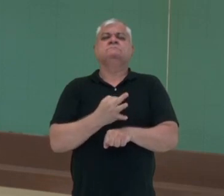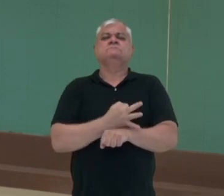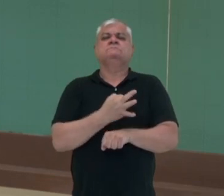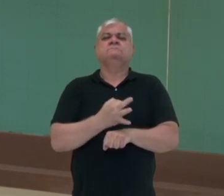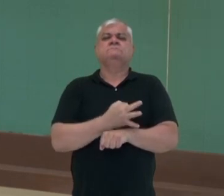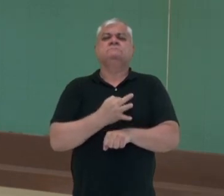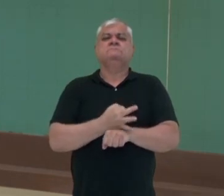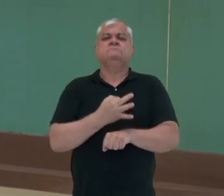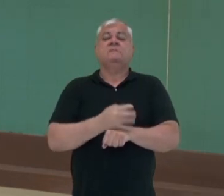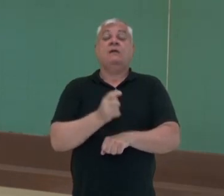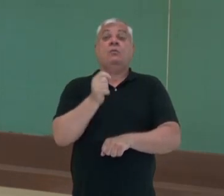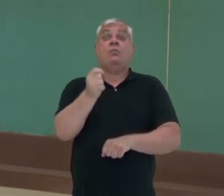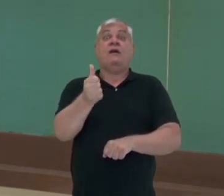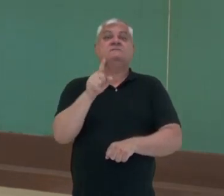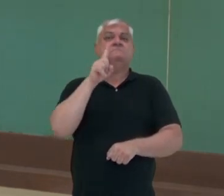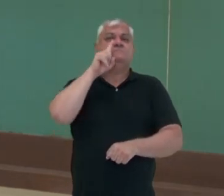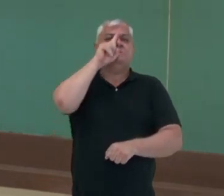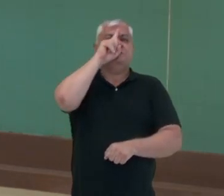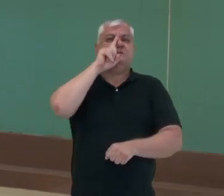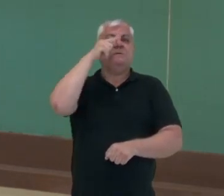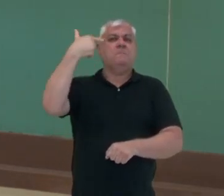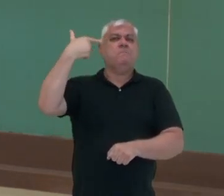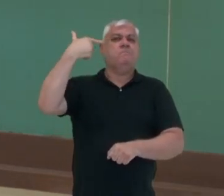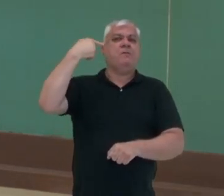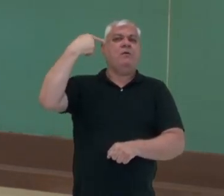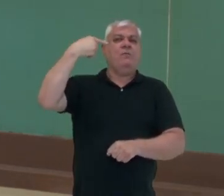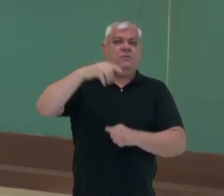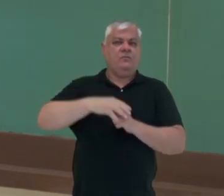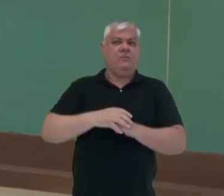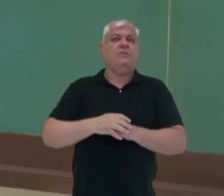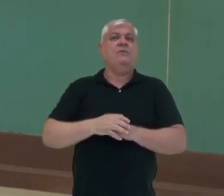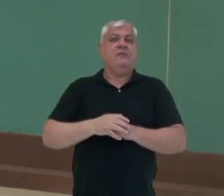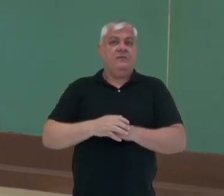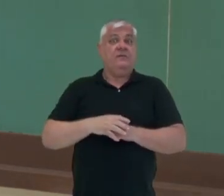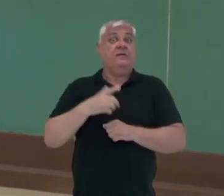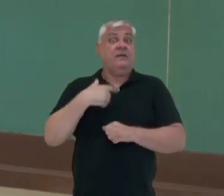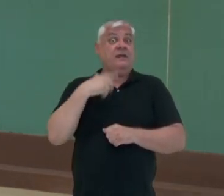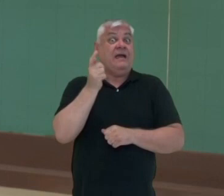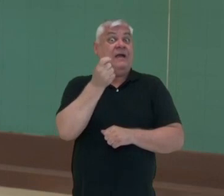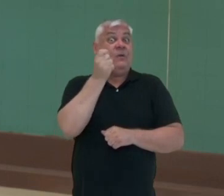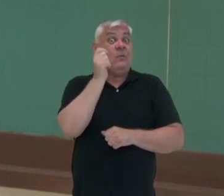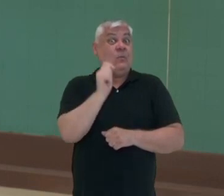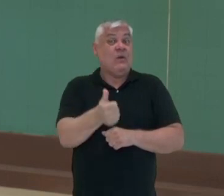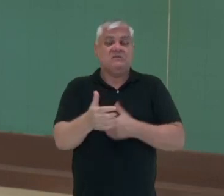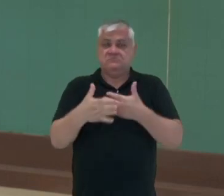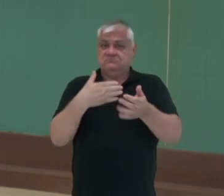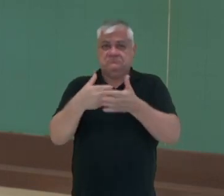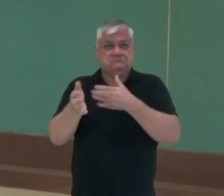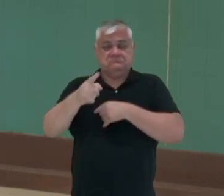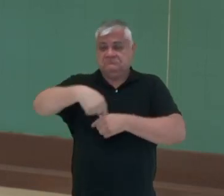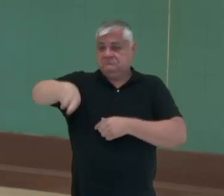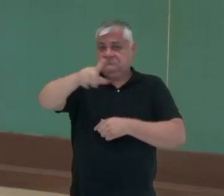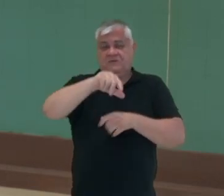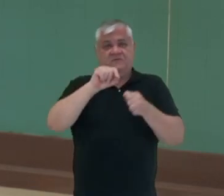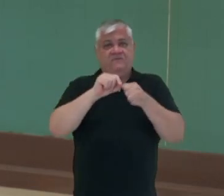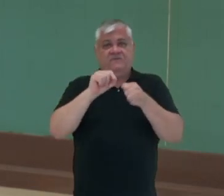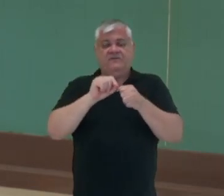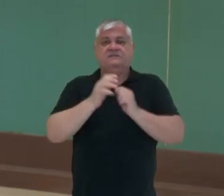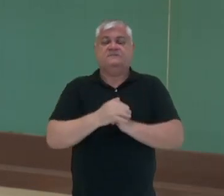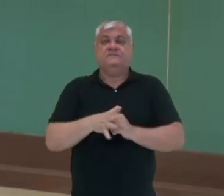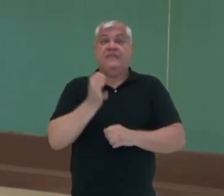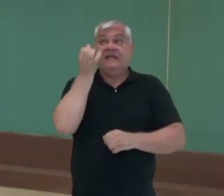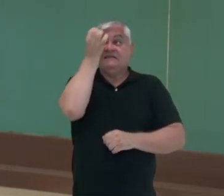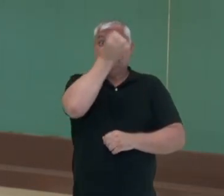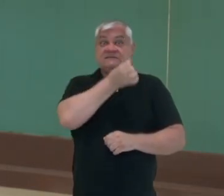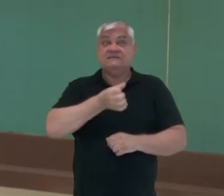ela estava à mercê de perigo. E quando ela começou a performance, ela falou, eu estou à disposição para o que acontecer. Quando terminou 6 horas que ela se